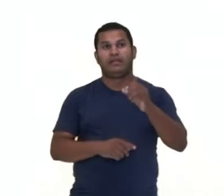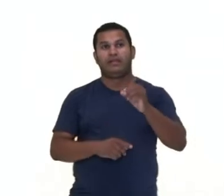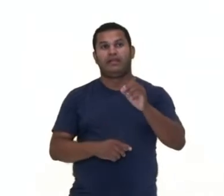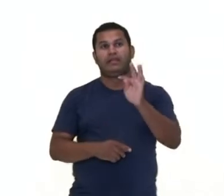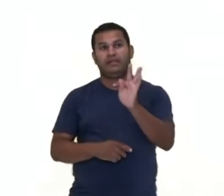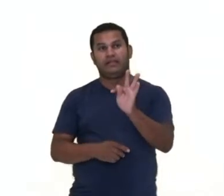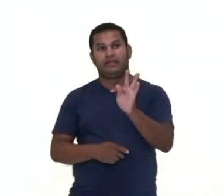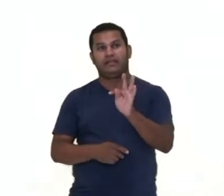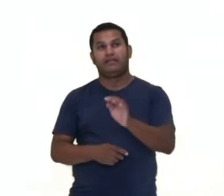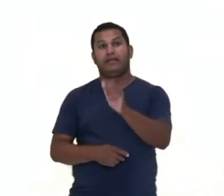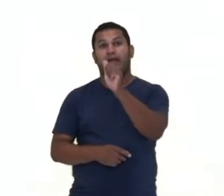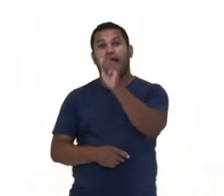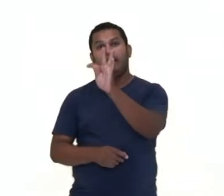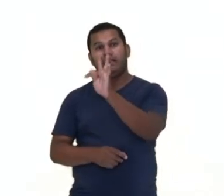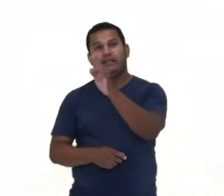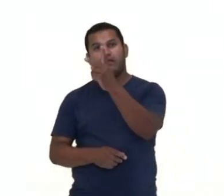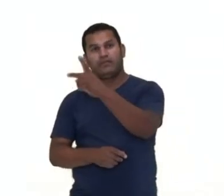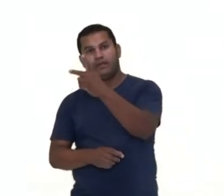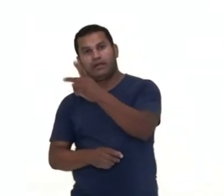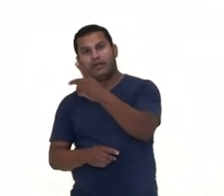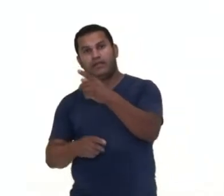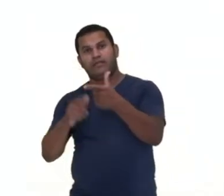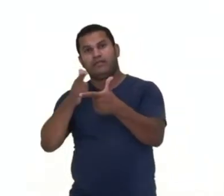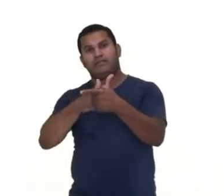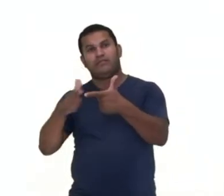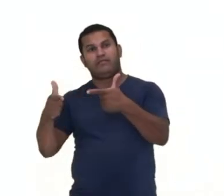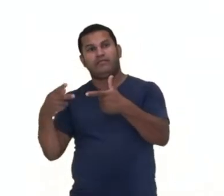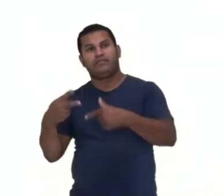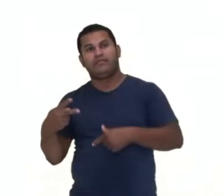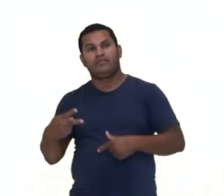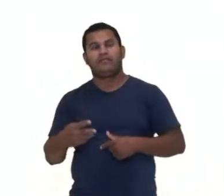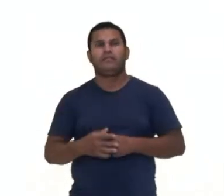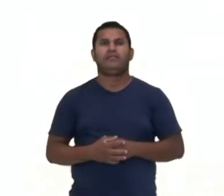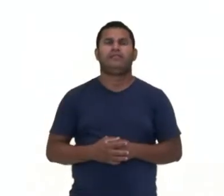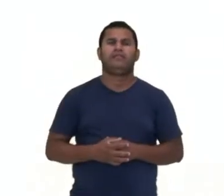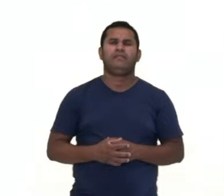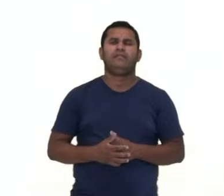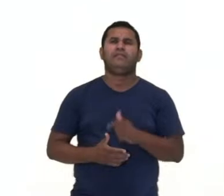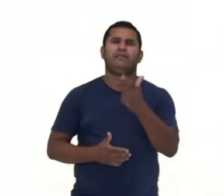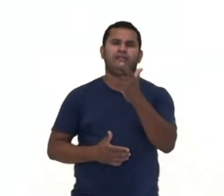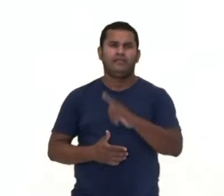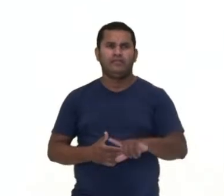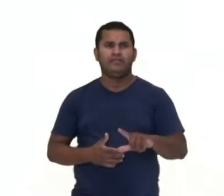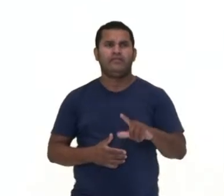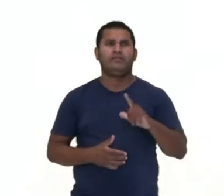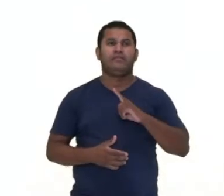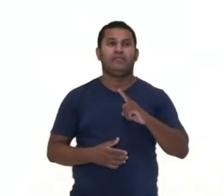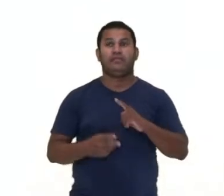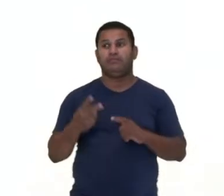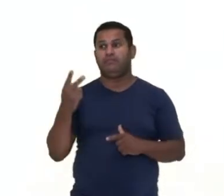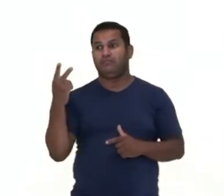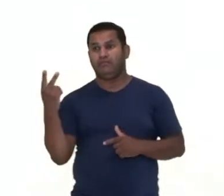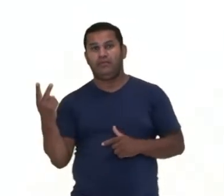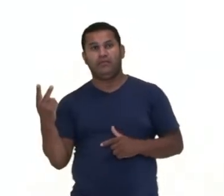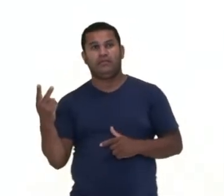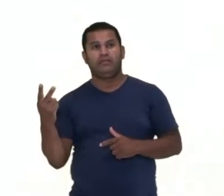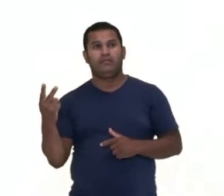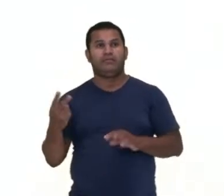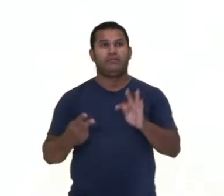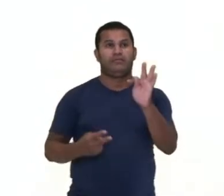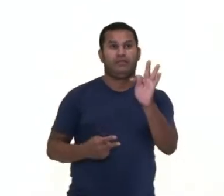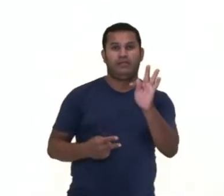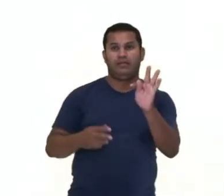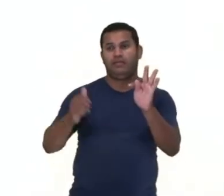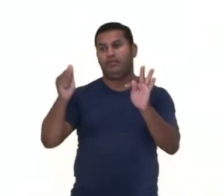2. Perceba que doido aqui, ó. Também nós vamos ter duas grandezas aqui, né? Então,